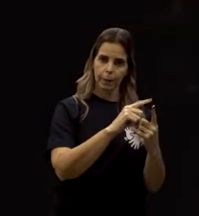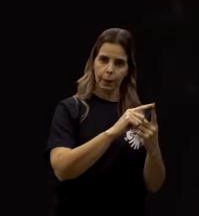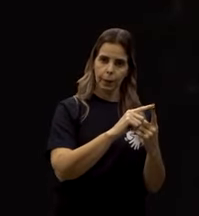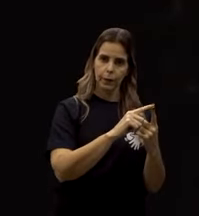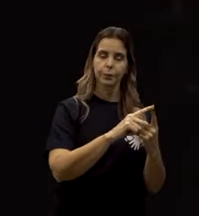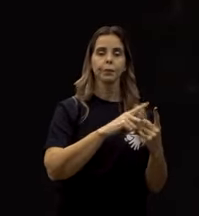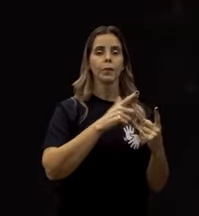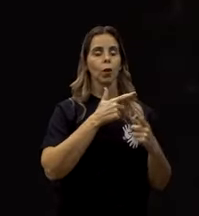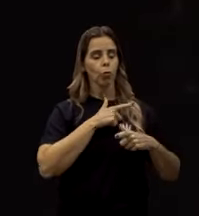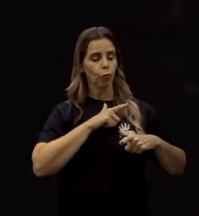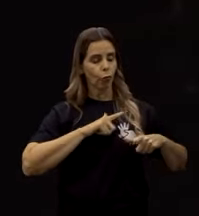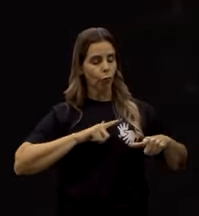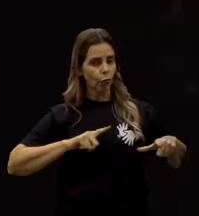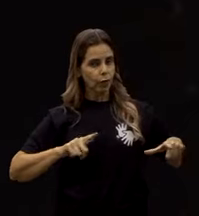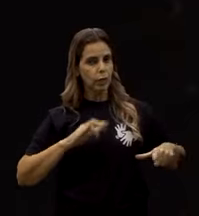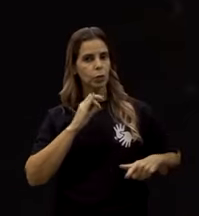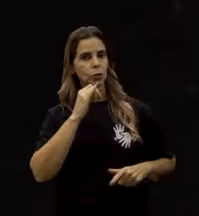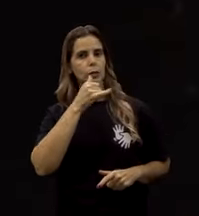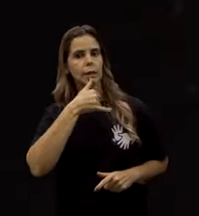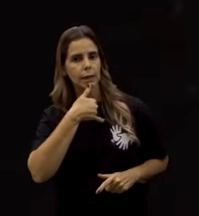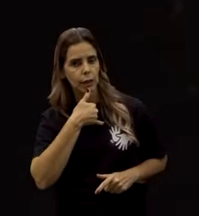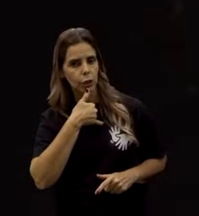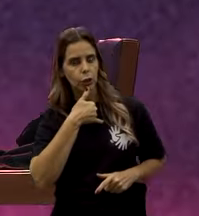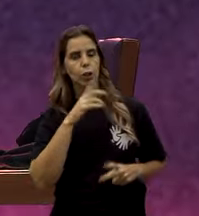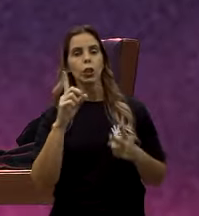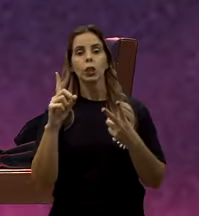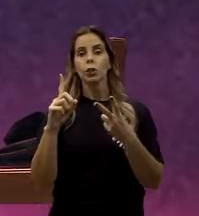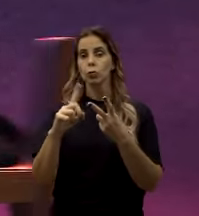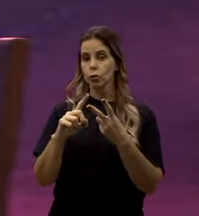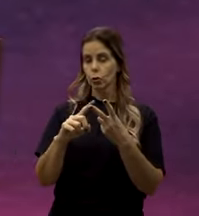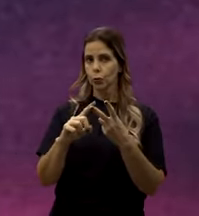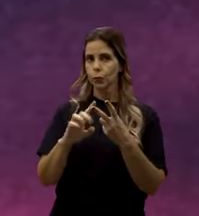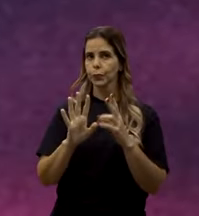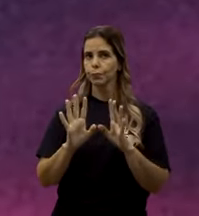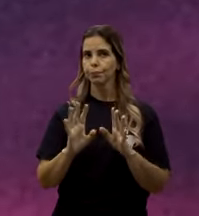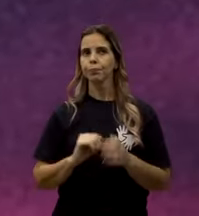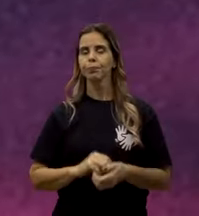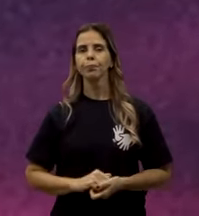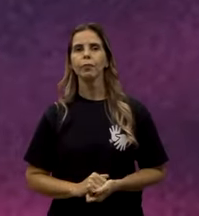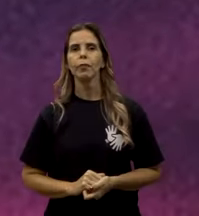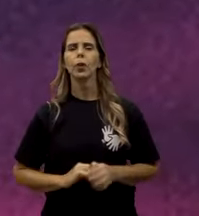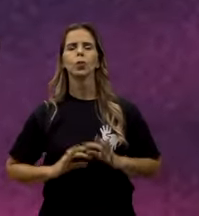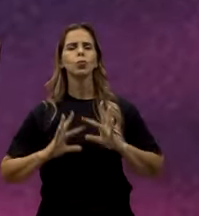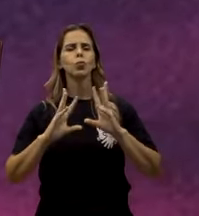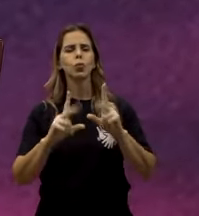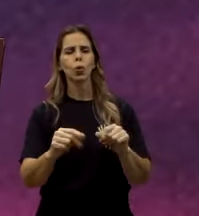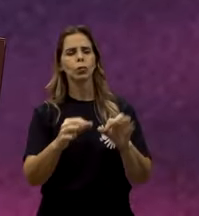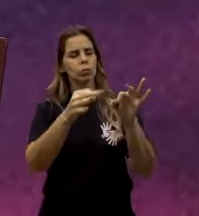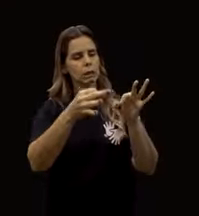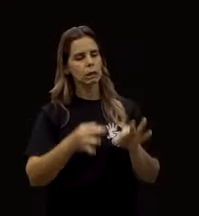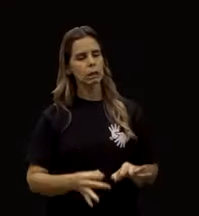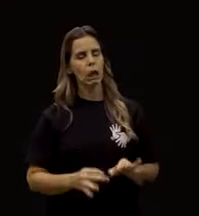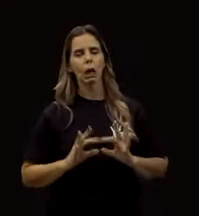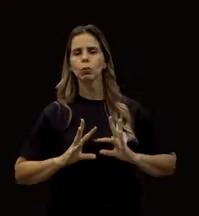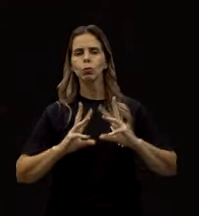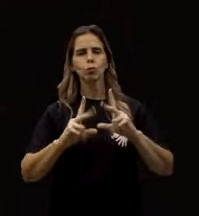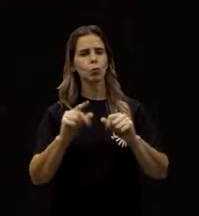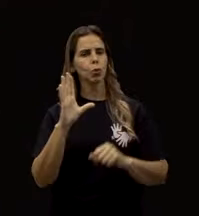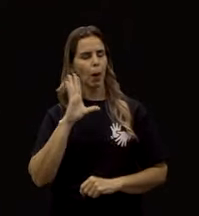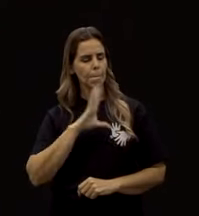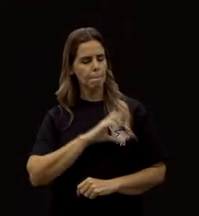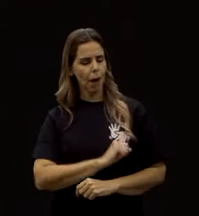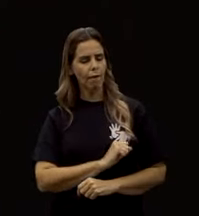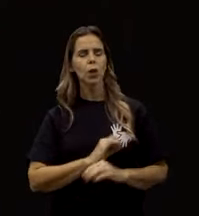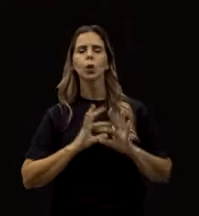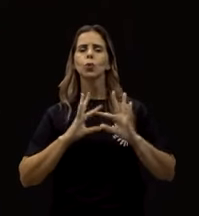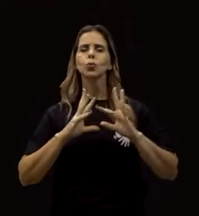4:8 tudo que for verdadeiro tudo que for de Nobre tudo que for correto tudo que for puro tudo que for amável tudo que for de boa